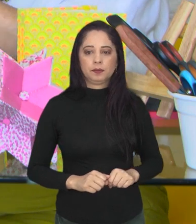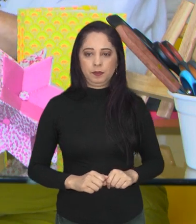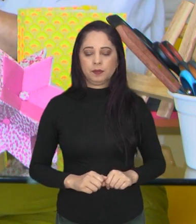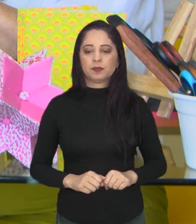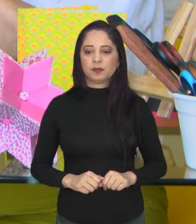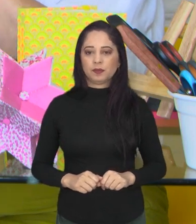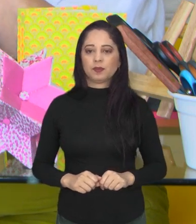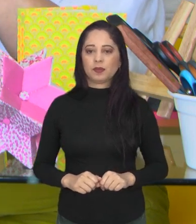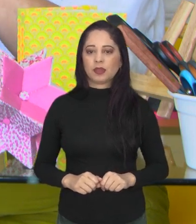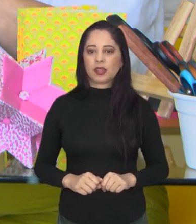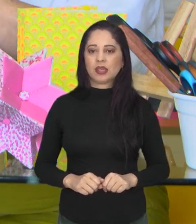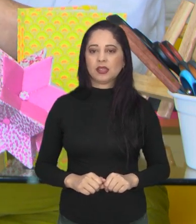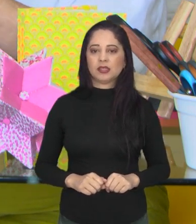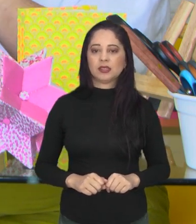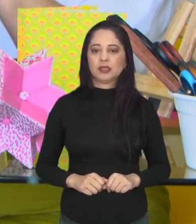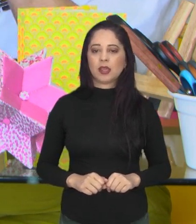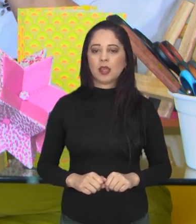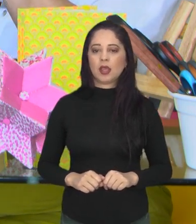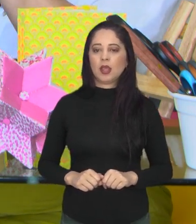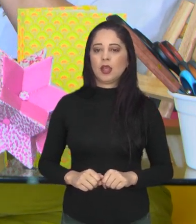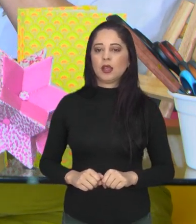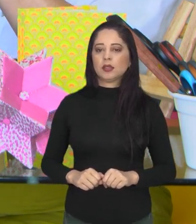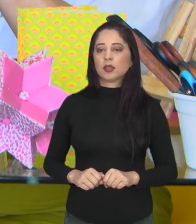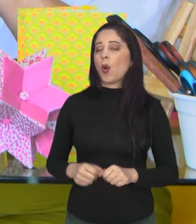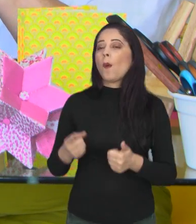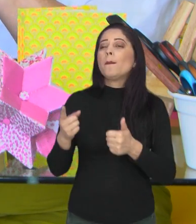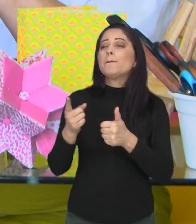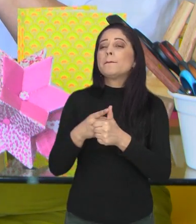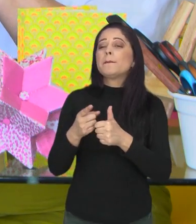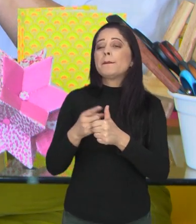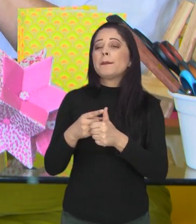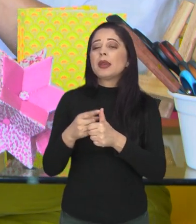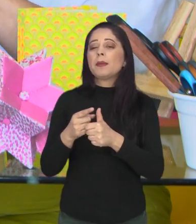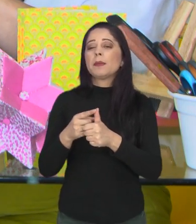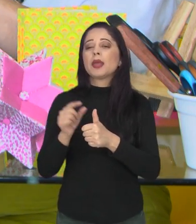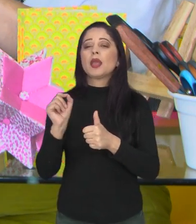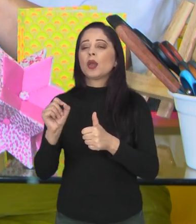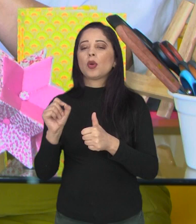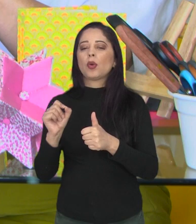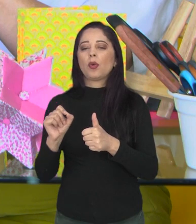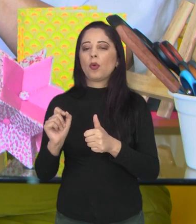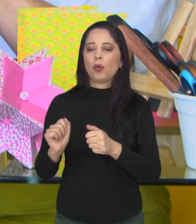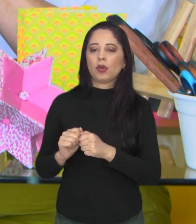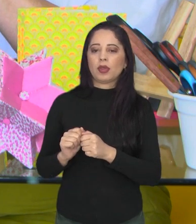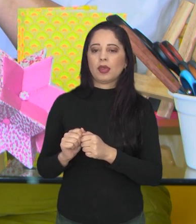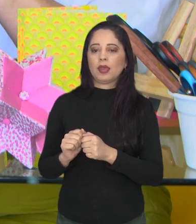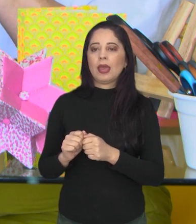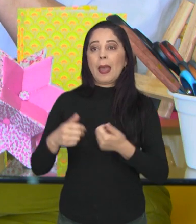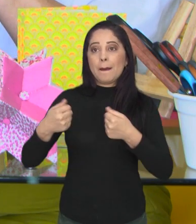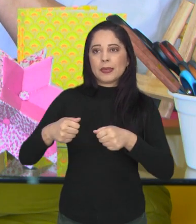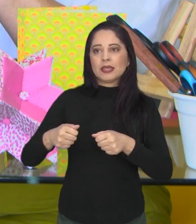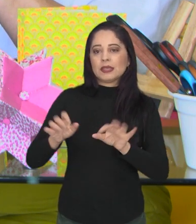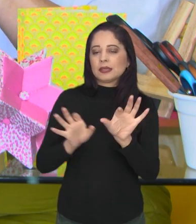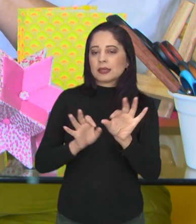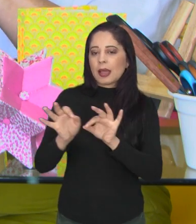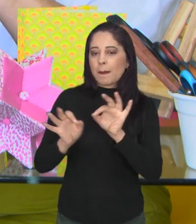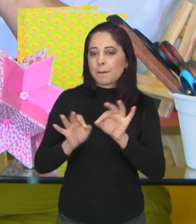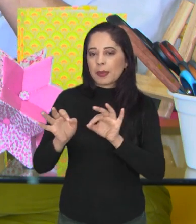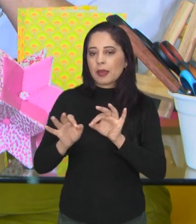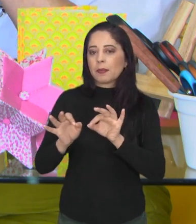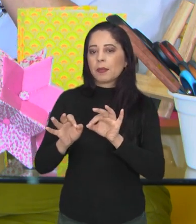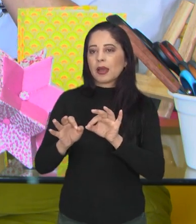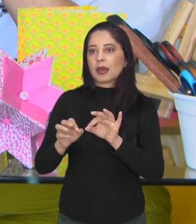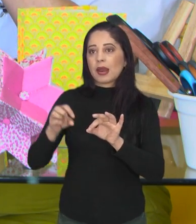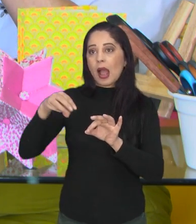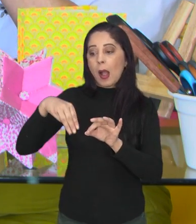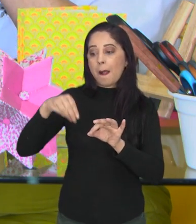isso sim Aqui nós temos o primeiro na encadernação a gente a gente faz é o miolo né que são os